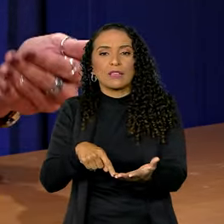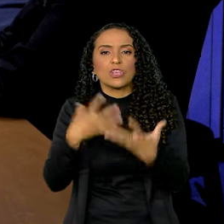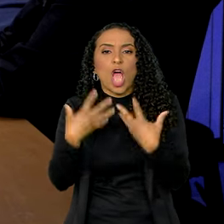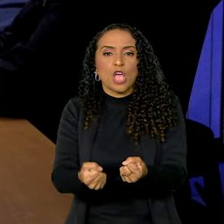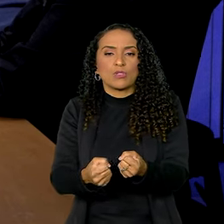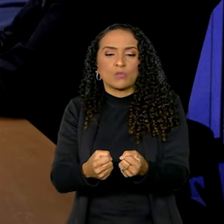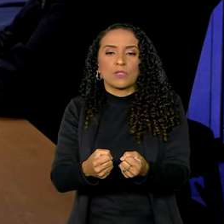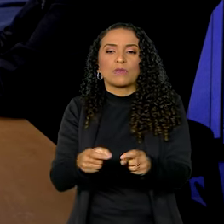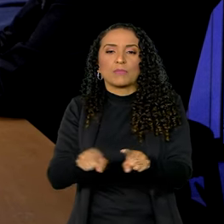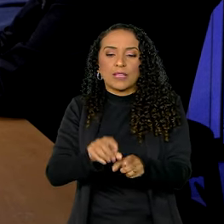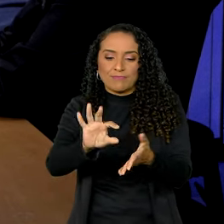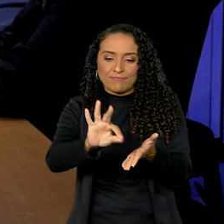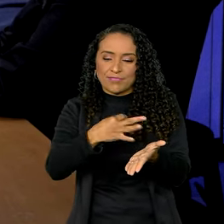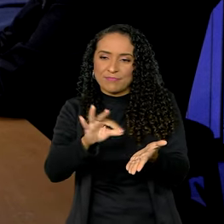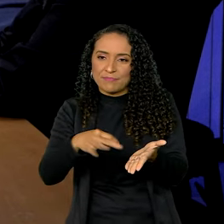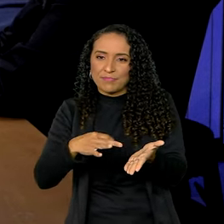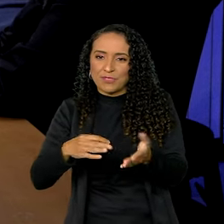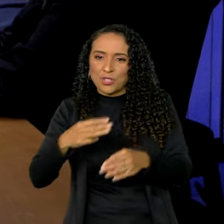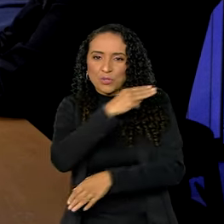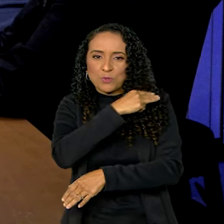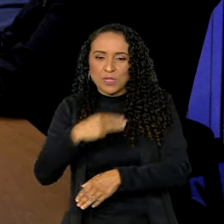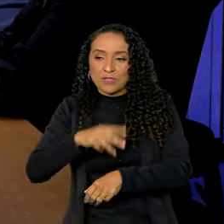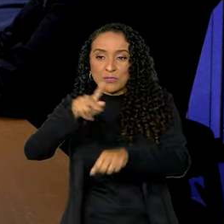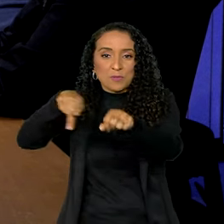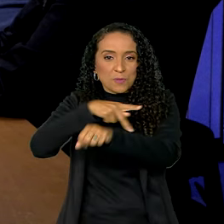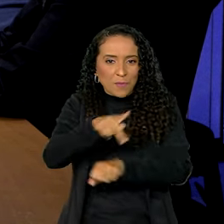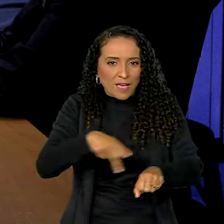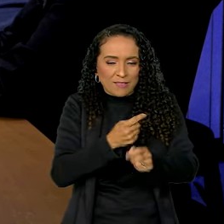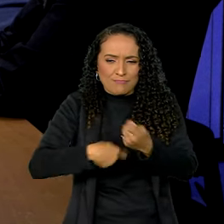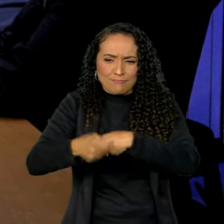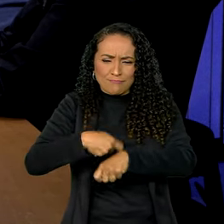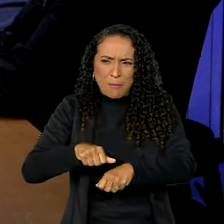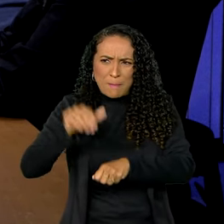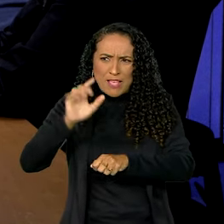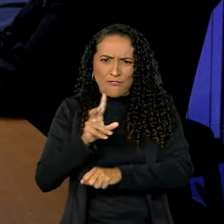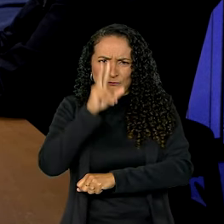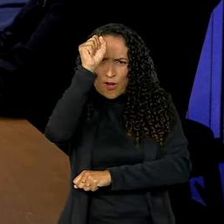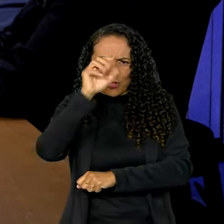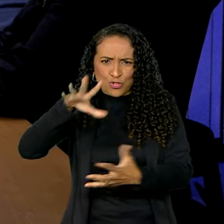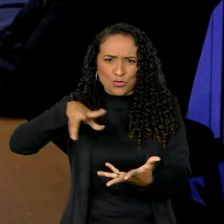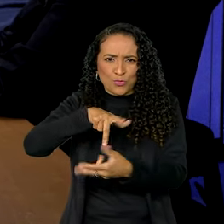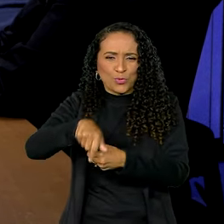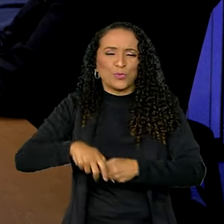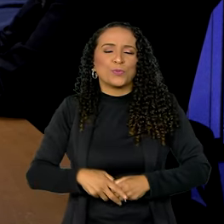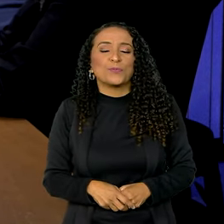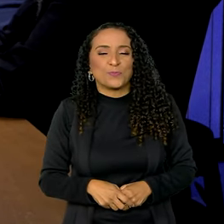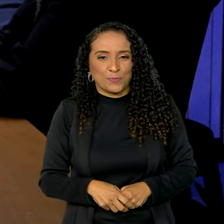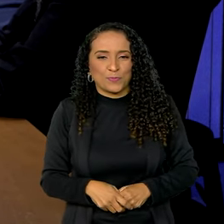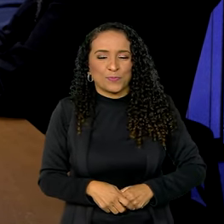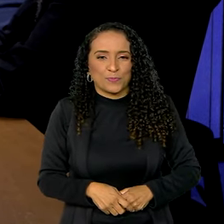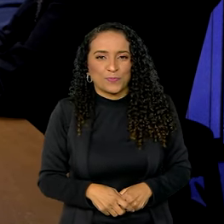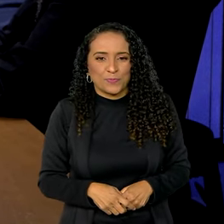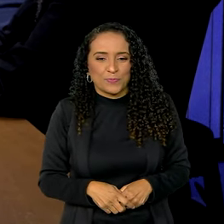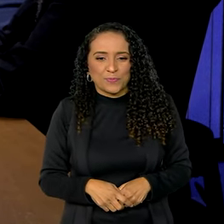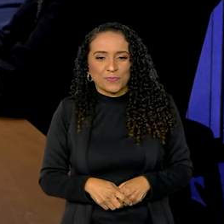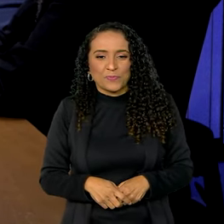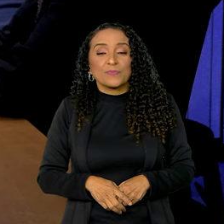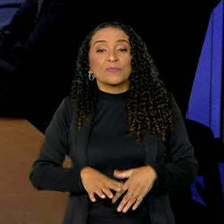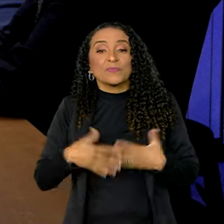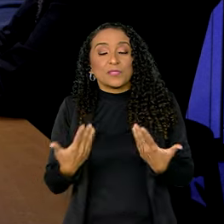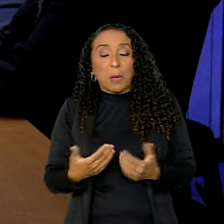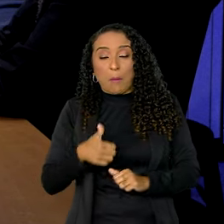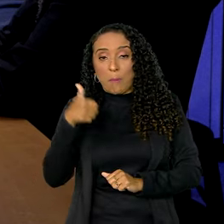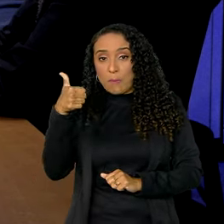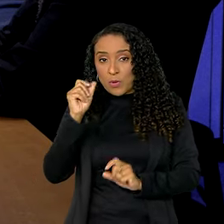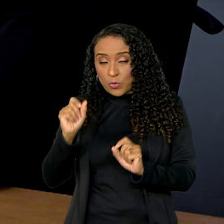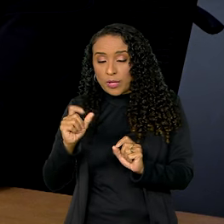assumidos e assinados pelos ministros dos países das economias mais fortes do mundo uhum ah bem em